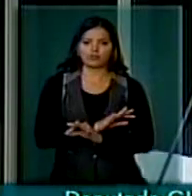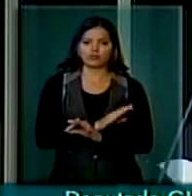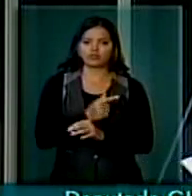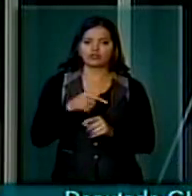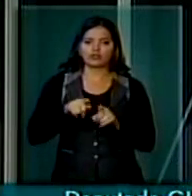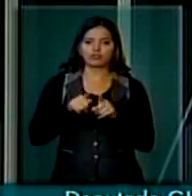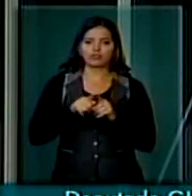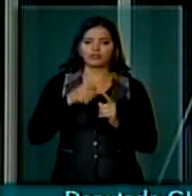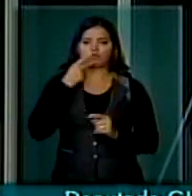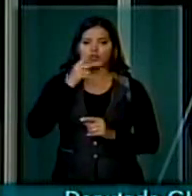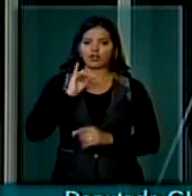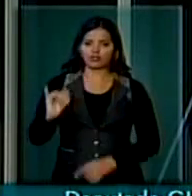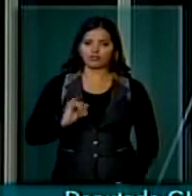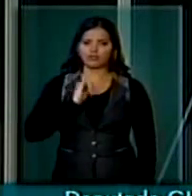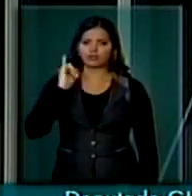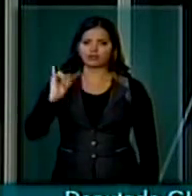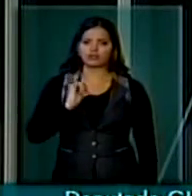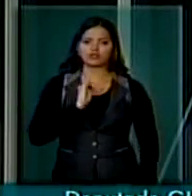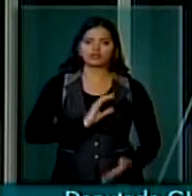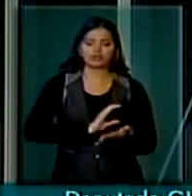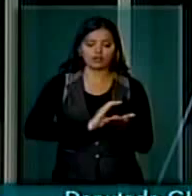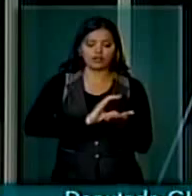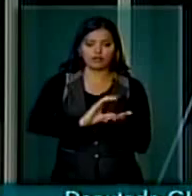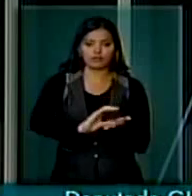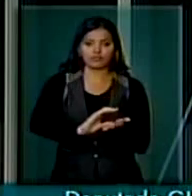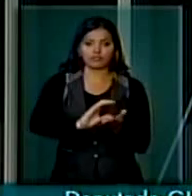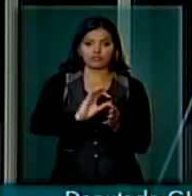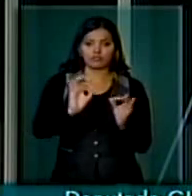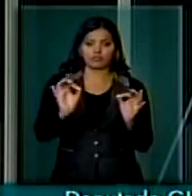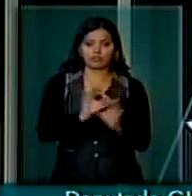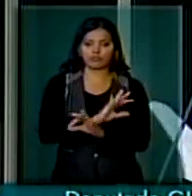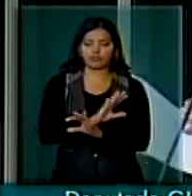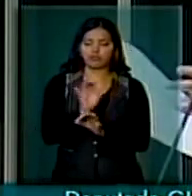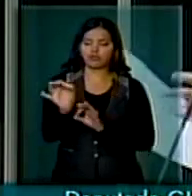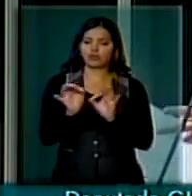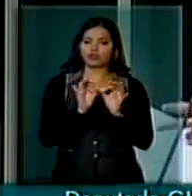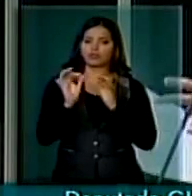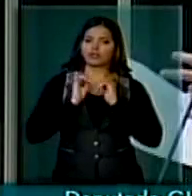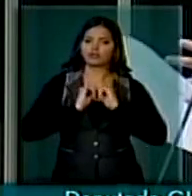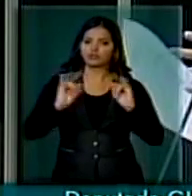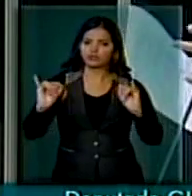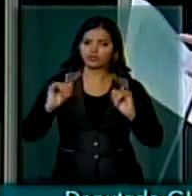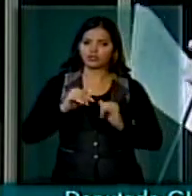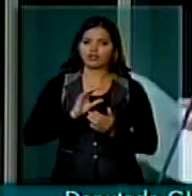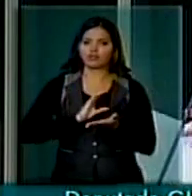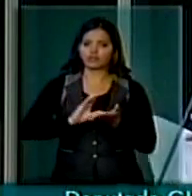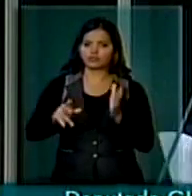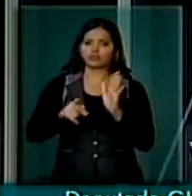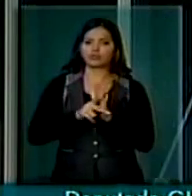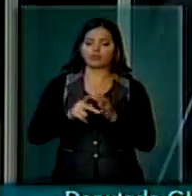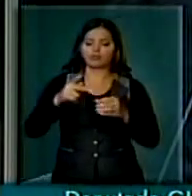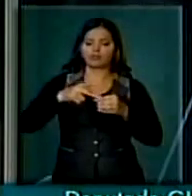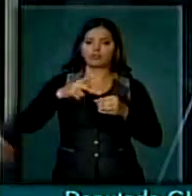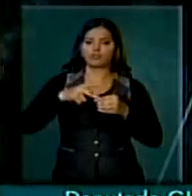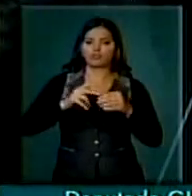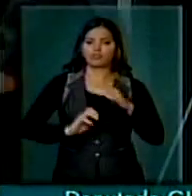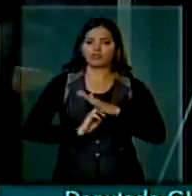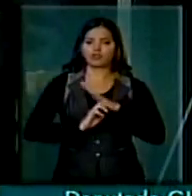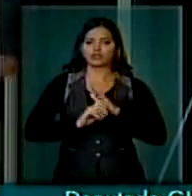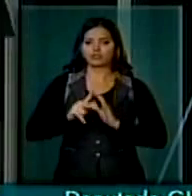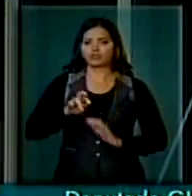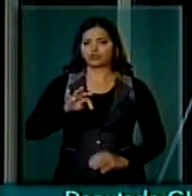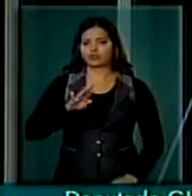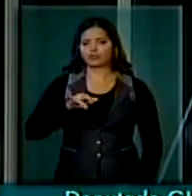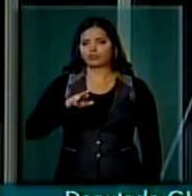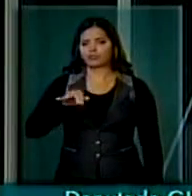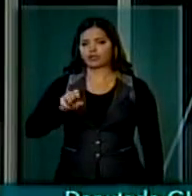para ressaltar, boa parte dos investimentos programados ou anunciados decorrem de investimentos da Petrobras. A Petrobras,